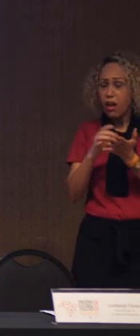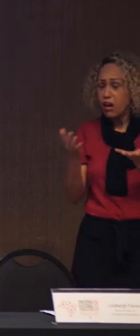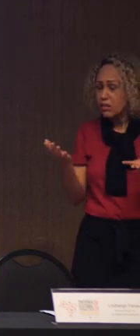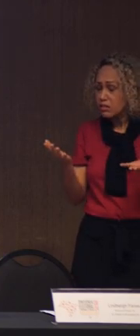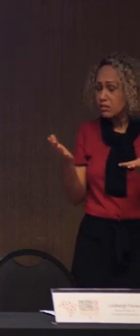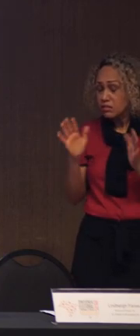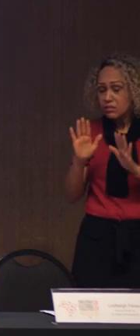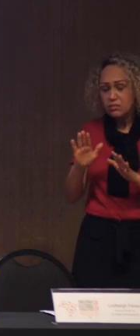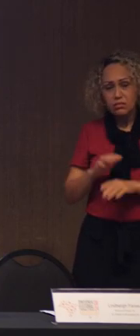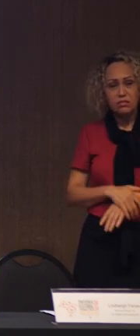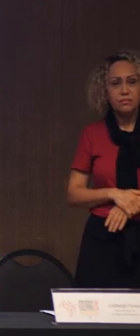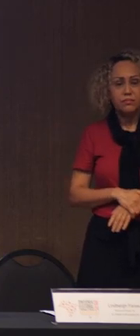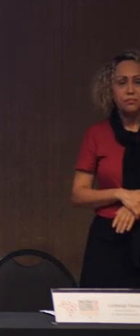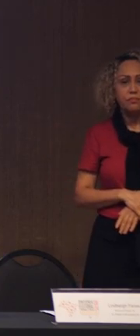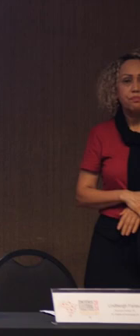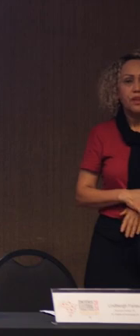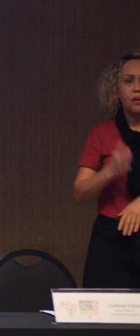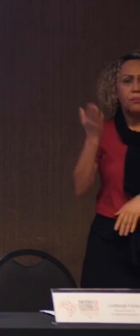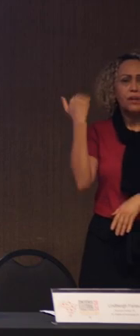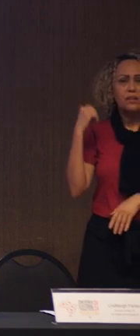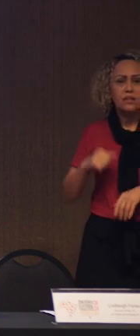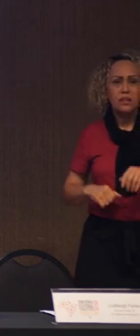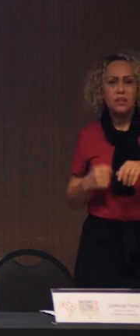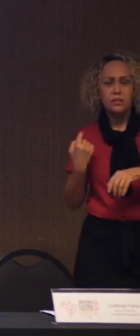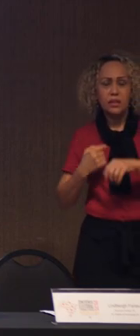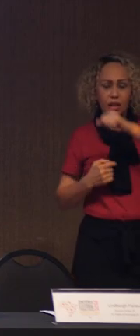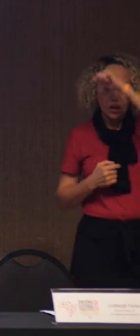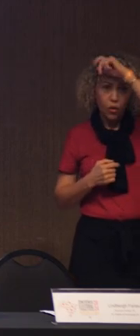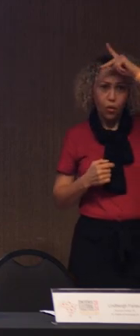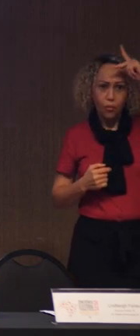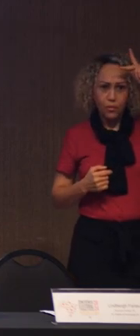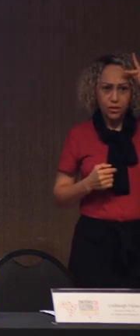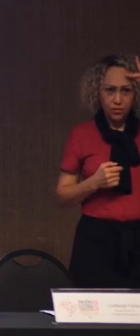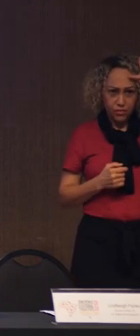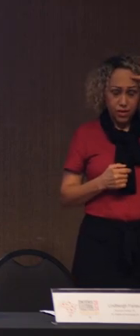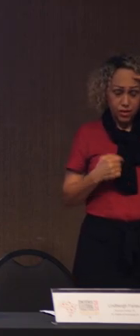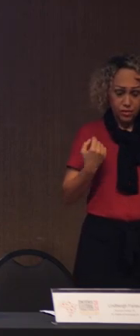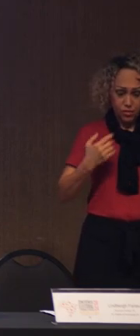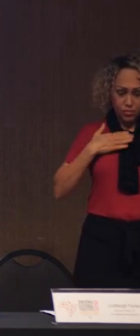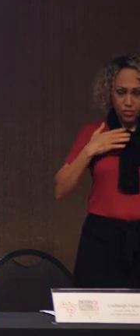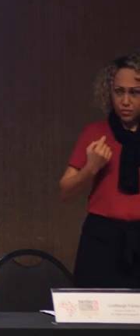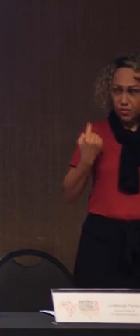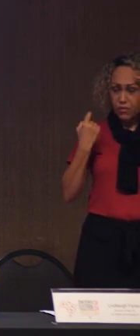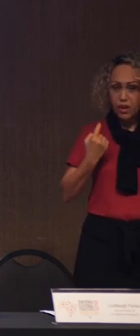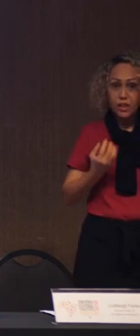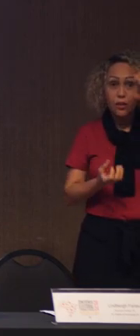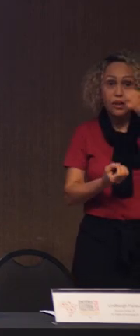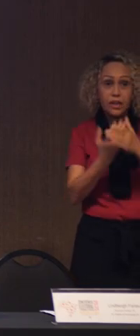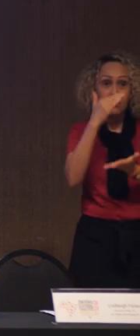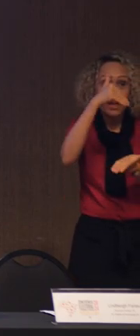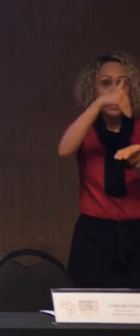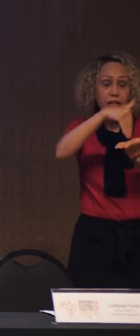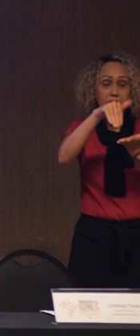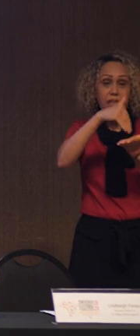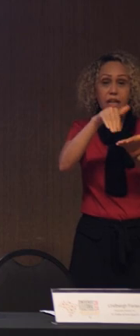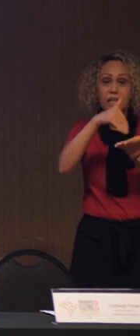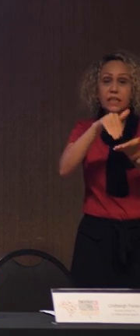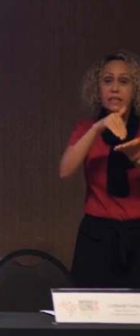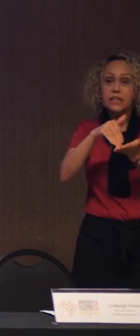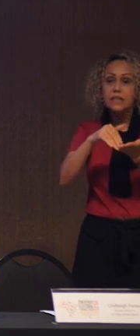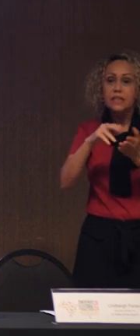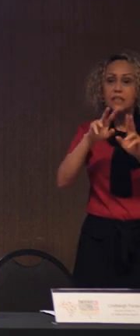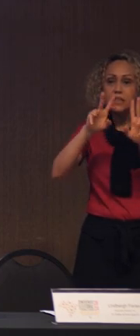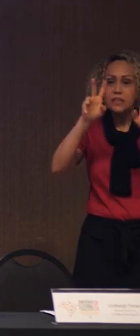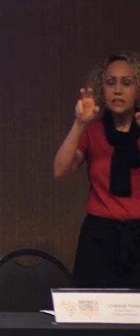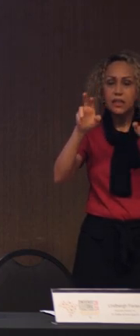eu montei quando eu era prefeito, eu montei uma secretaria de assuntos religiosos. Aí nosso pessoal disse: mas o Estado é laico, você não pode fazer isso. Eu